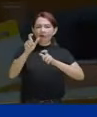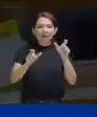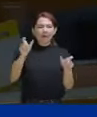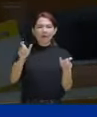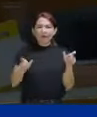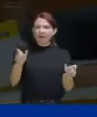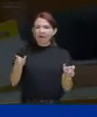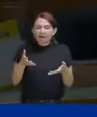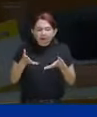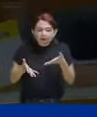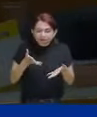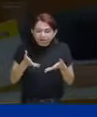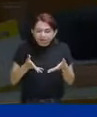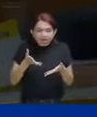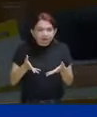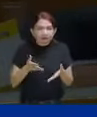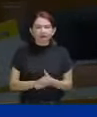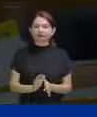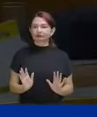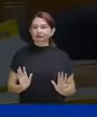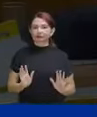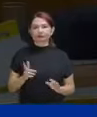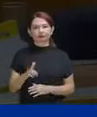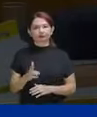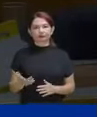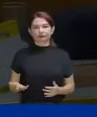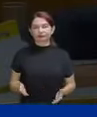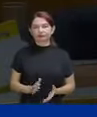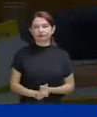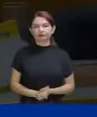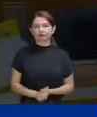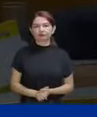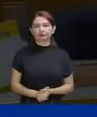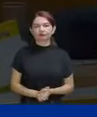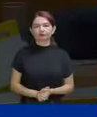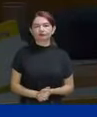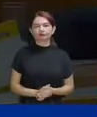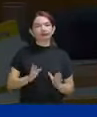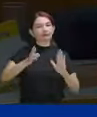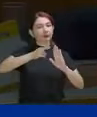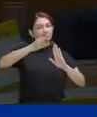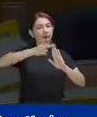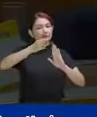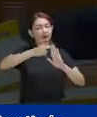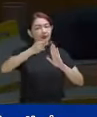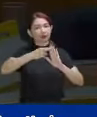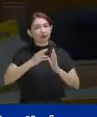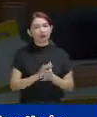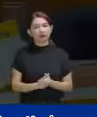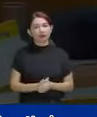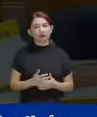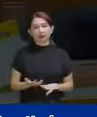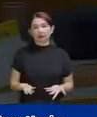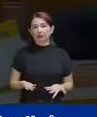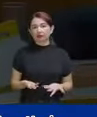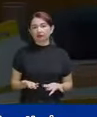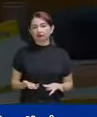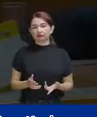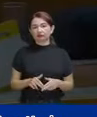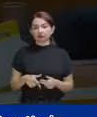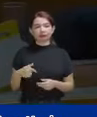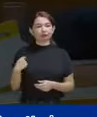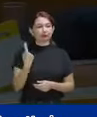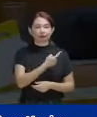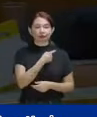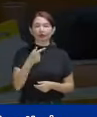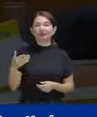tivesse todos os cuidados, o zelo para cumprir o que prevê a resolução, para que ele sempre pudesse ficar rediscutindo isso